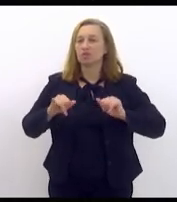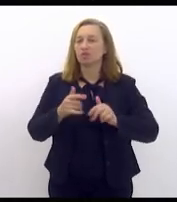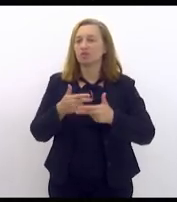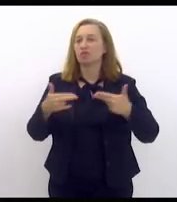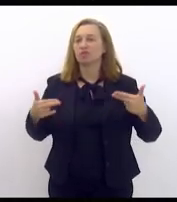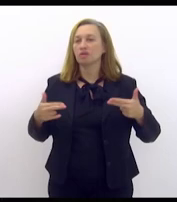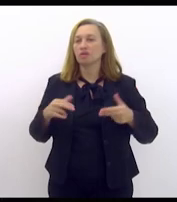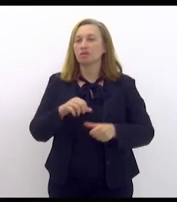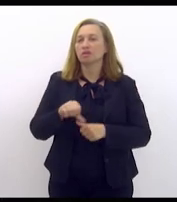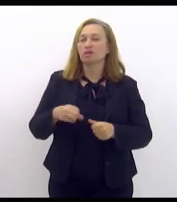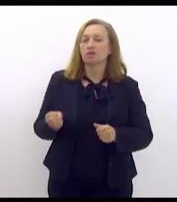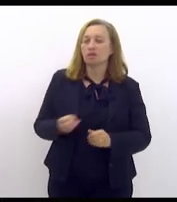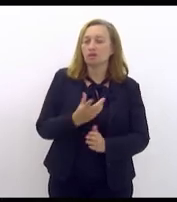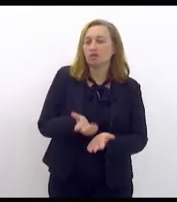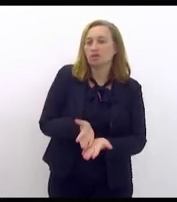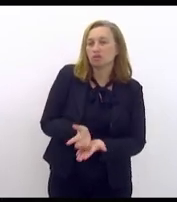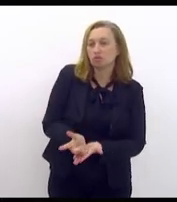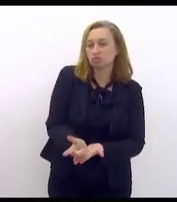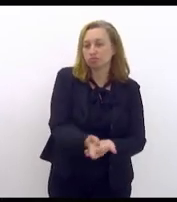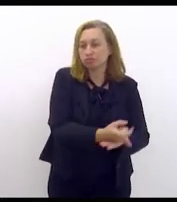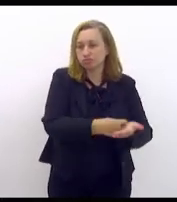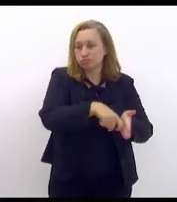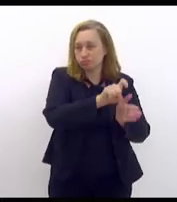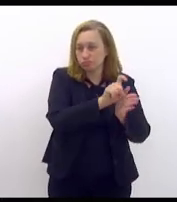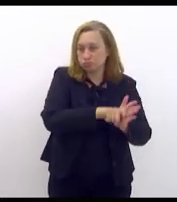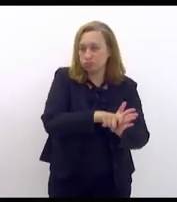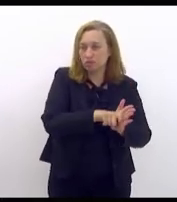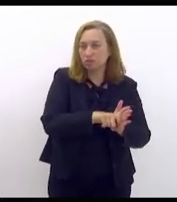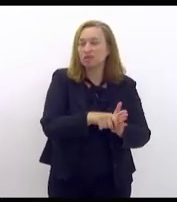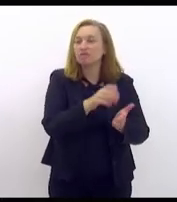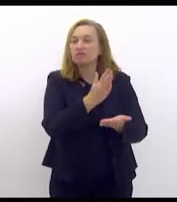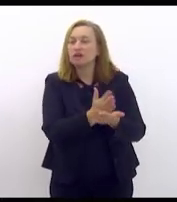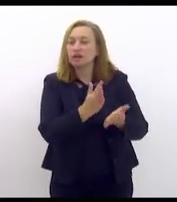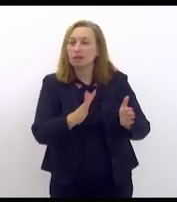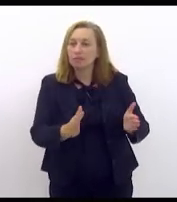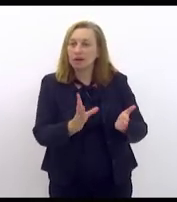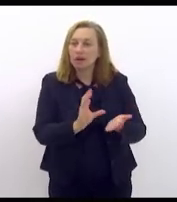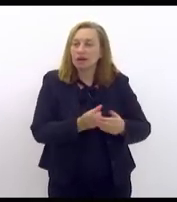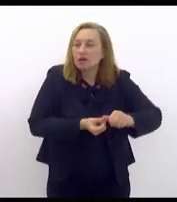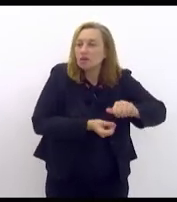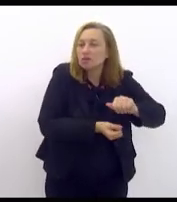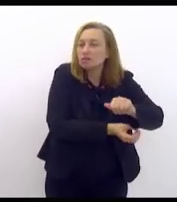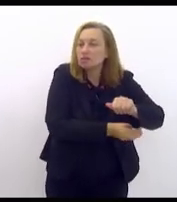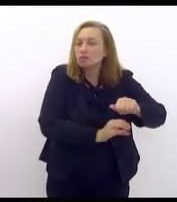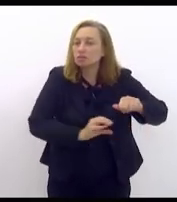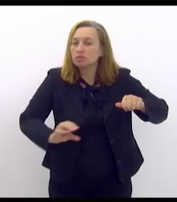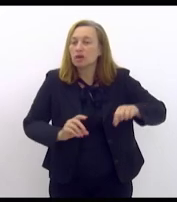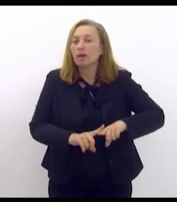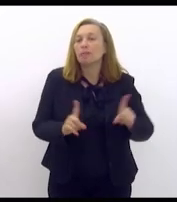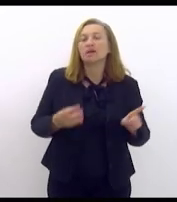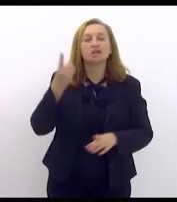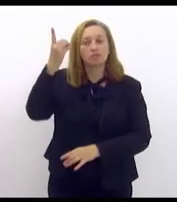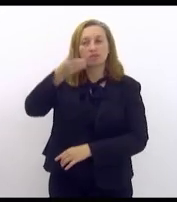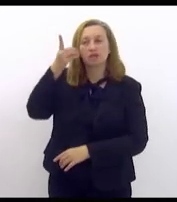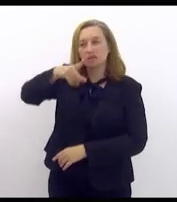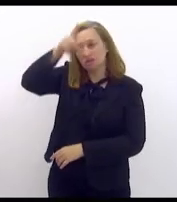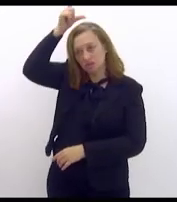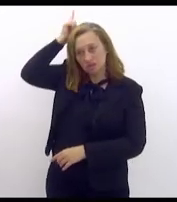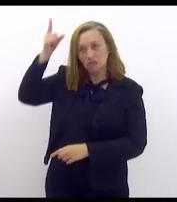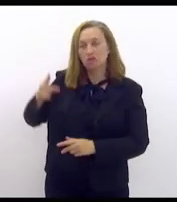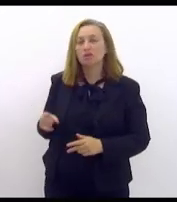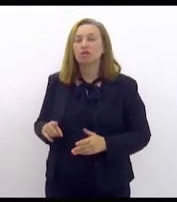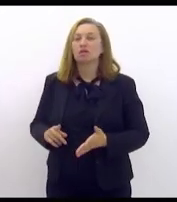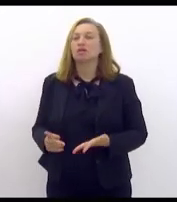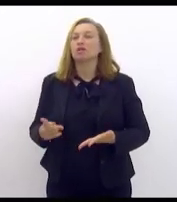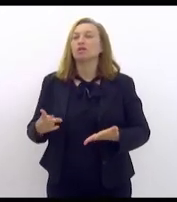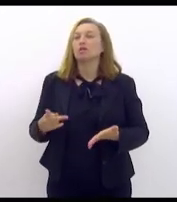a reforma tributária que vai acabar com os benefícios, mas, deputado Luiz Paulo, me corrija se assim eu estiver